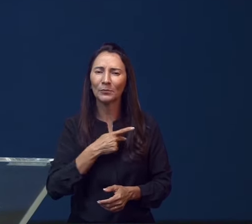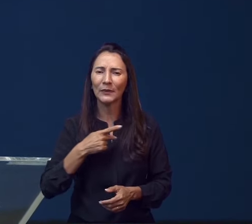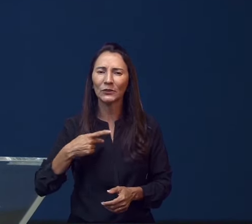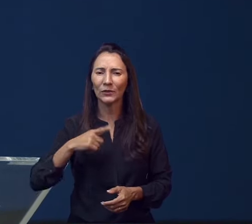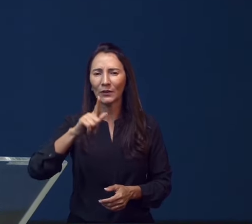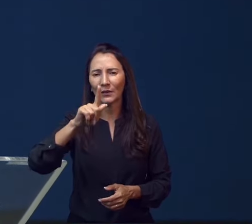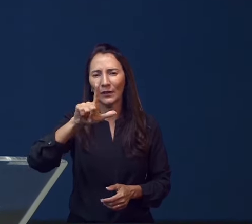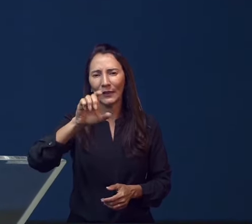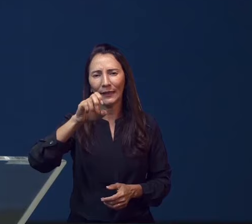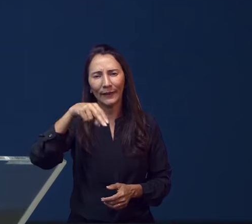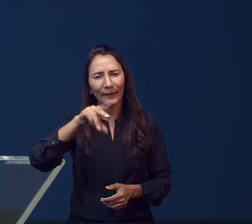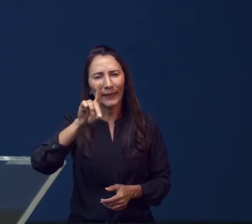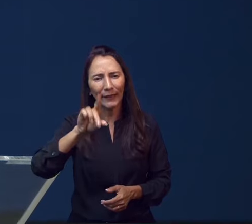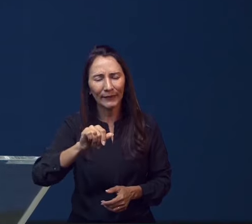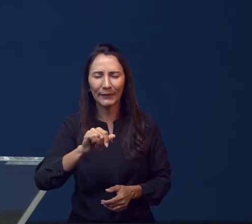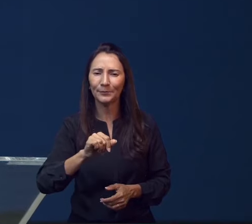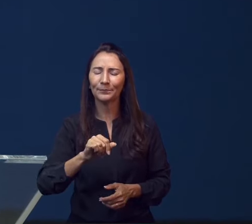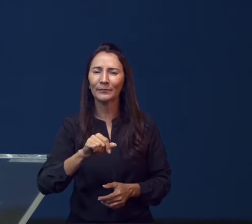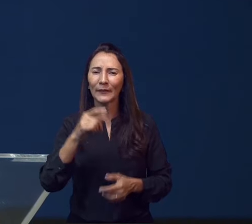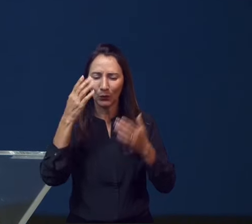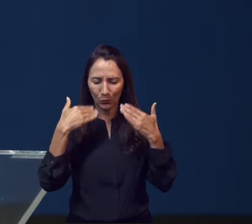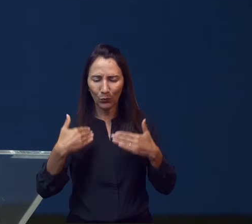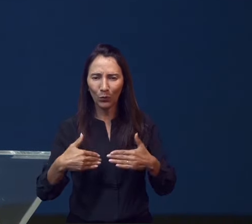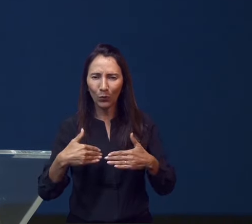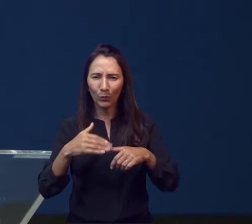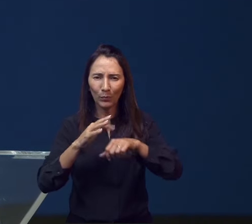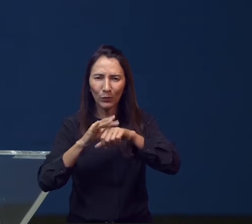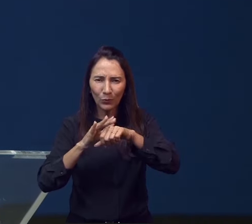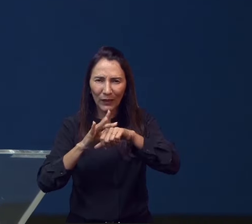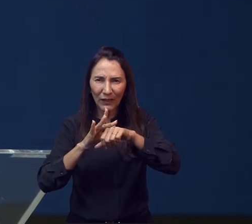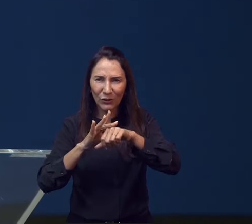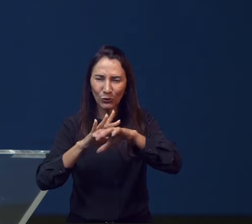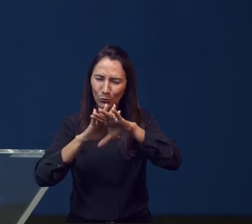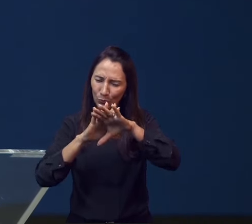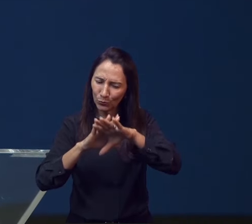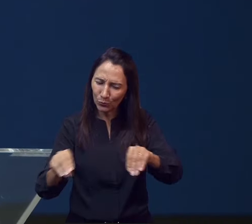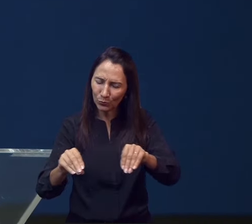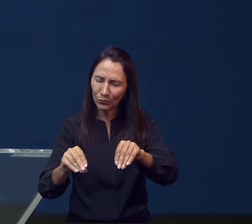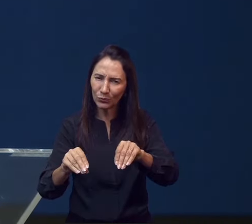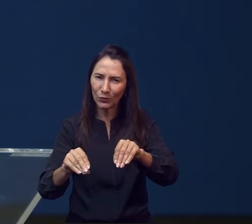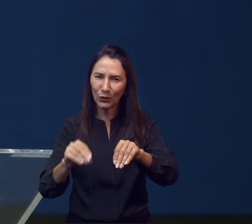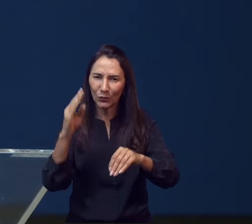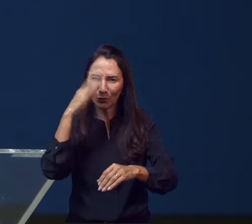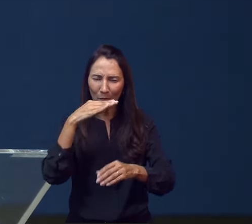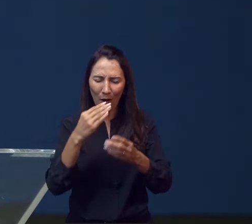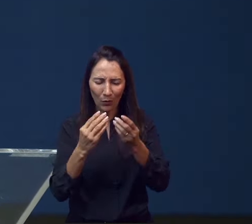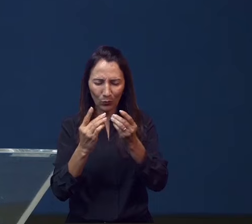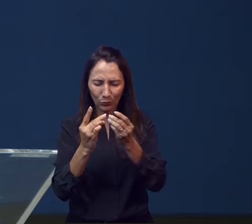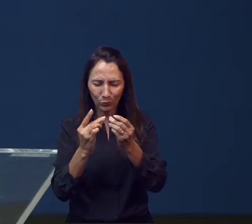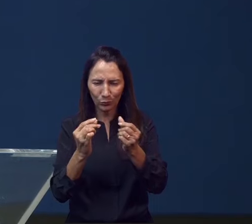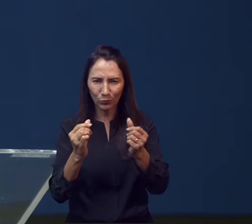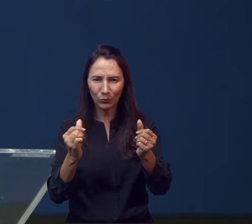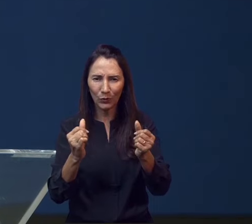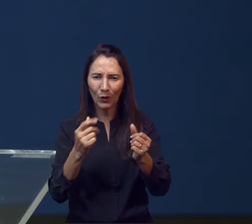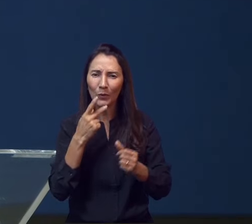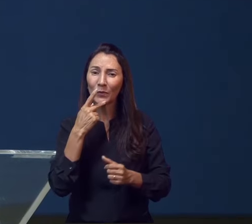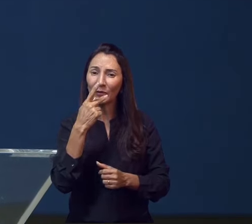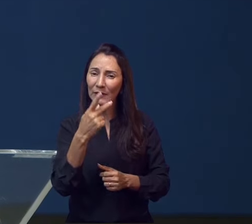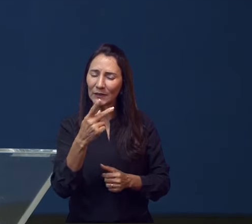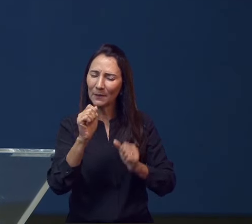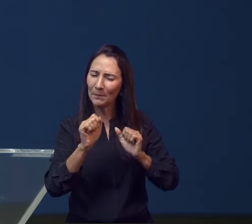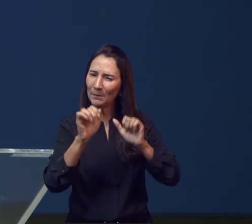no corpo senhor que está enfermo queima toda raiz de enfermidade ministramos a tua benção sobre